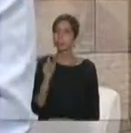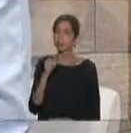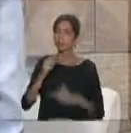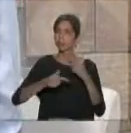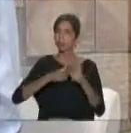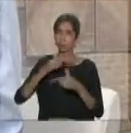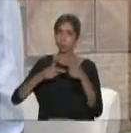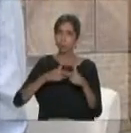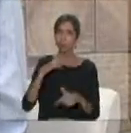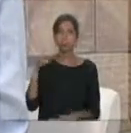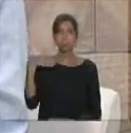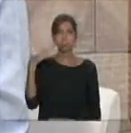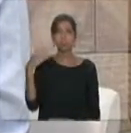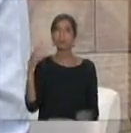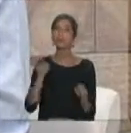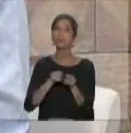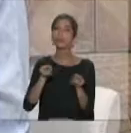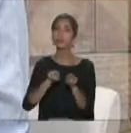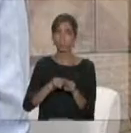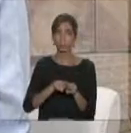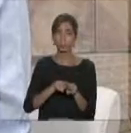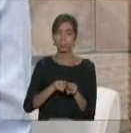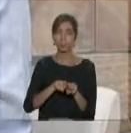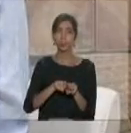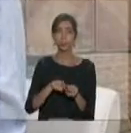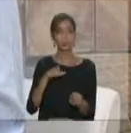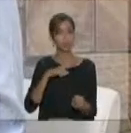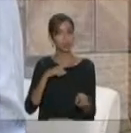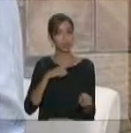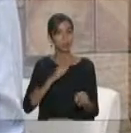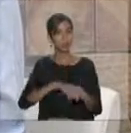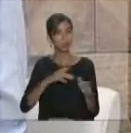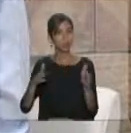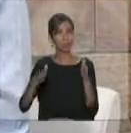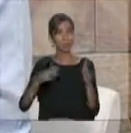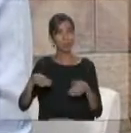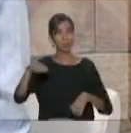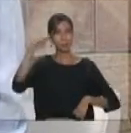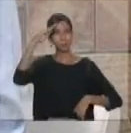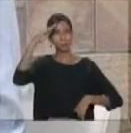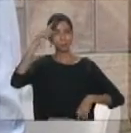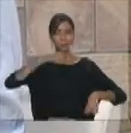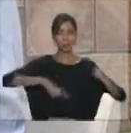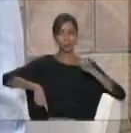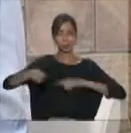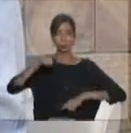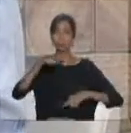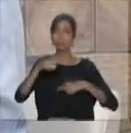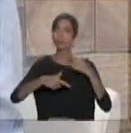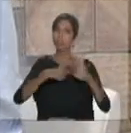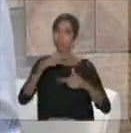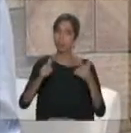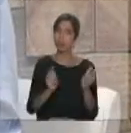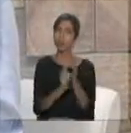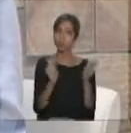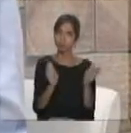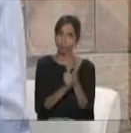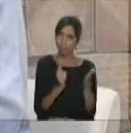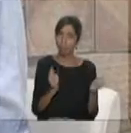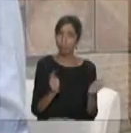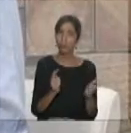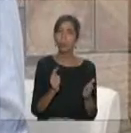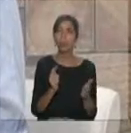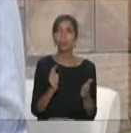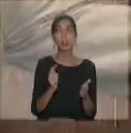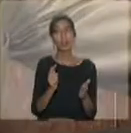trabalhou depois, também teve uma época da ditadura em que o senhor era jornalista. Trabalhou, estava no auge da ditadura e